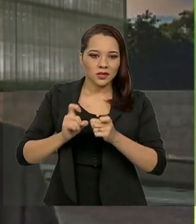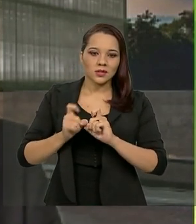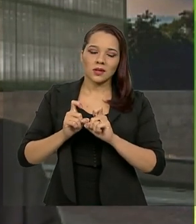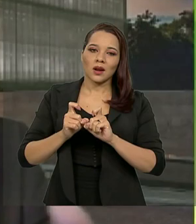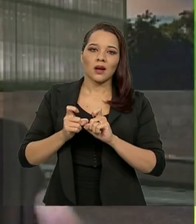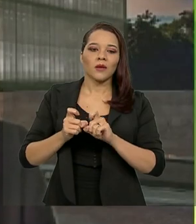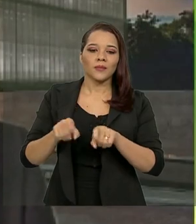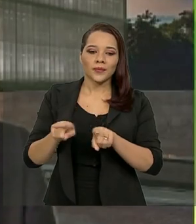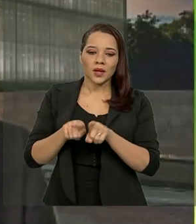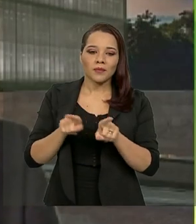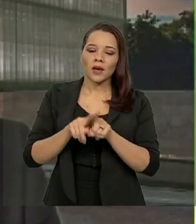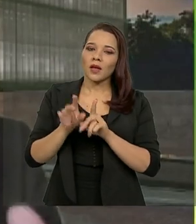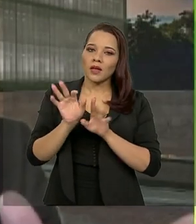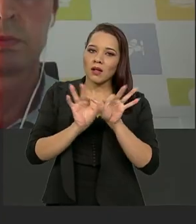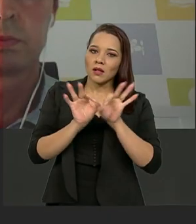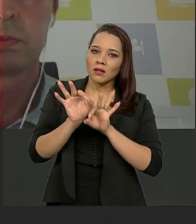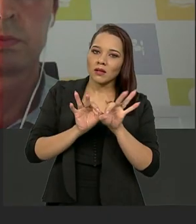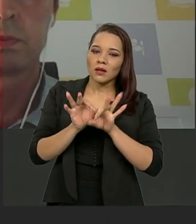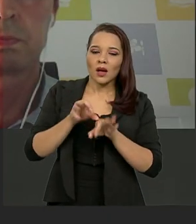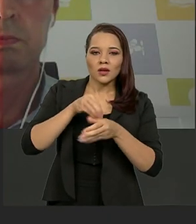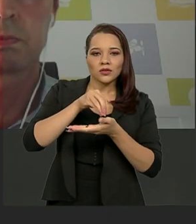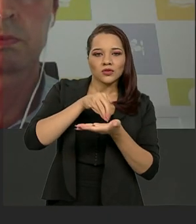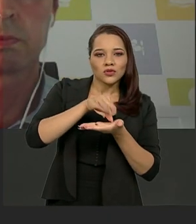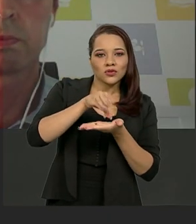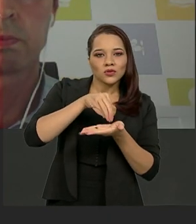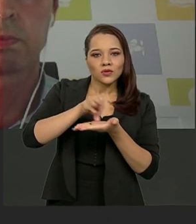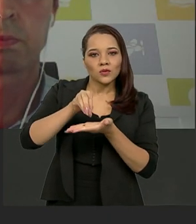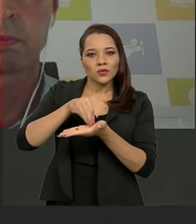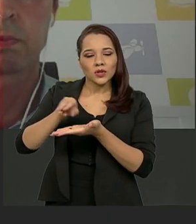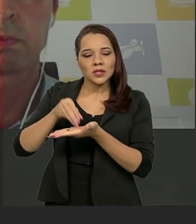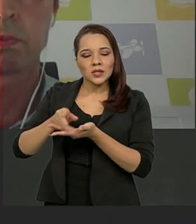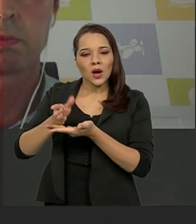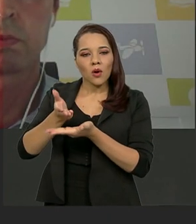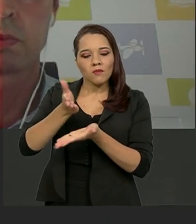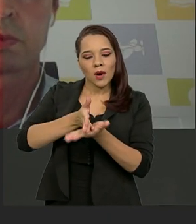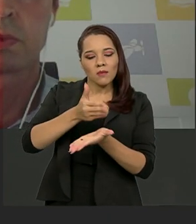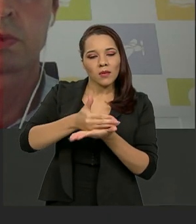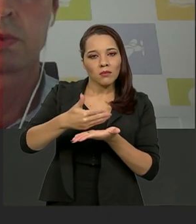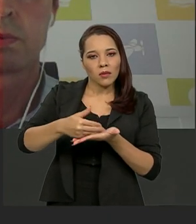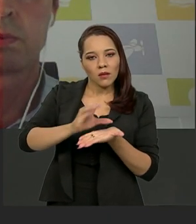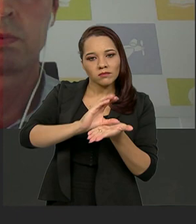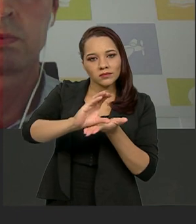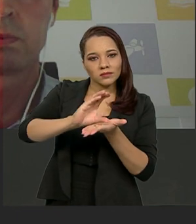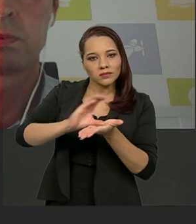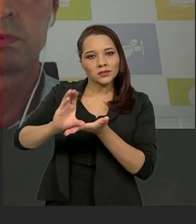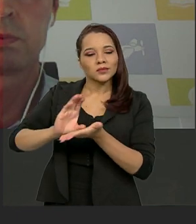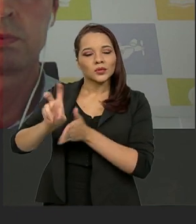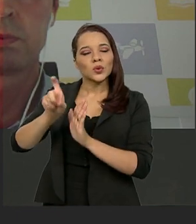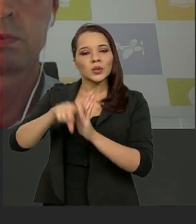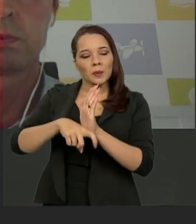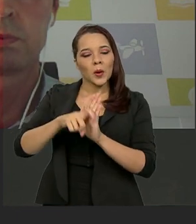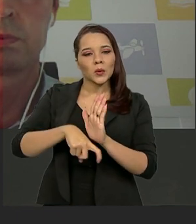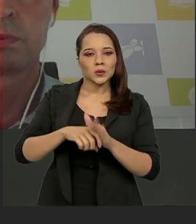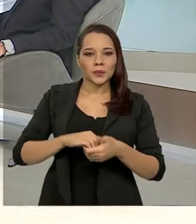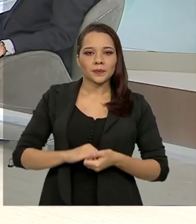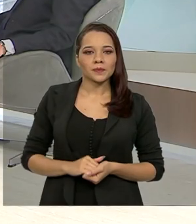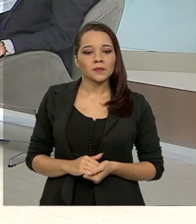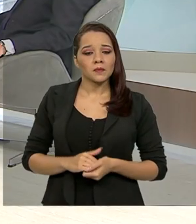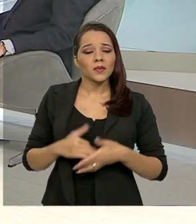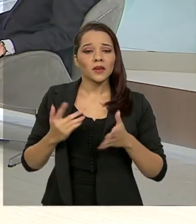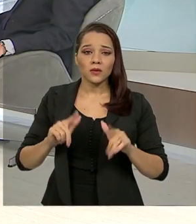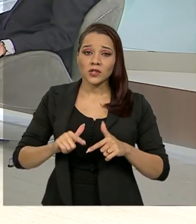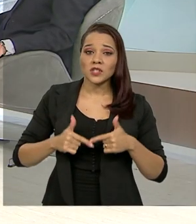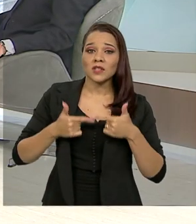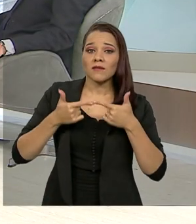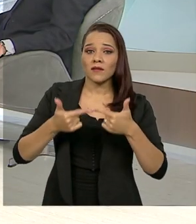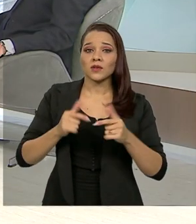e fazer a distribuição, o compartilhamento desses impostos. Então, nós defendemos